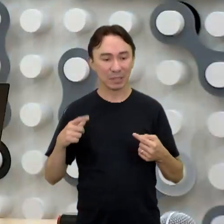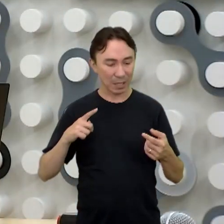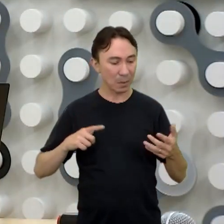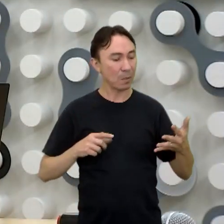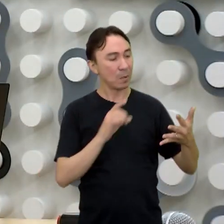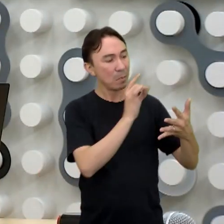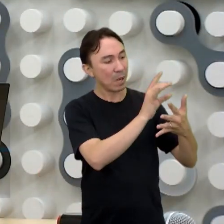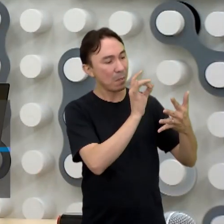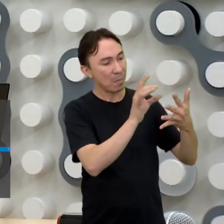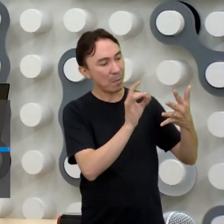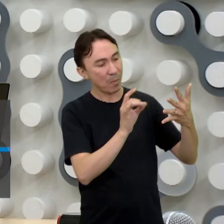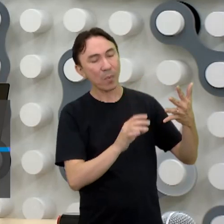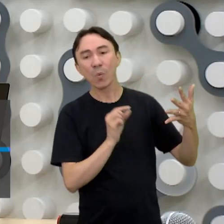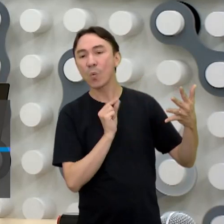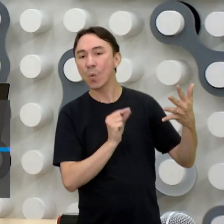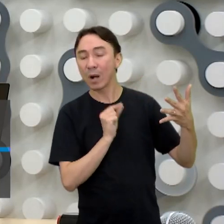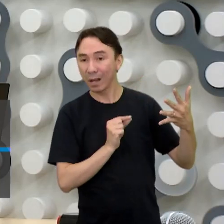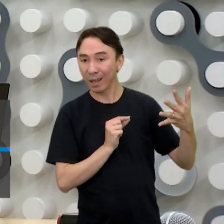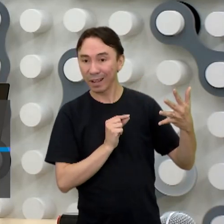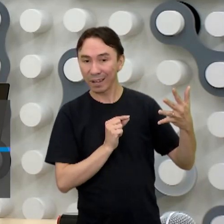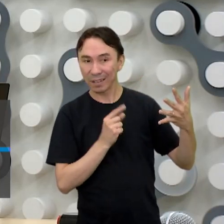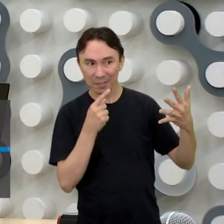precisa pesquisar bem